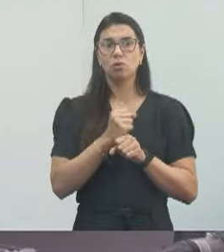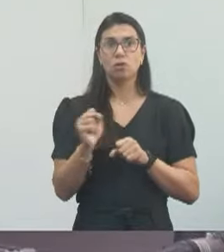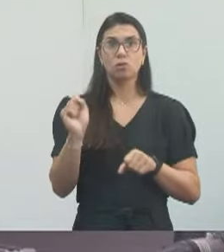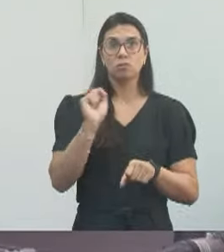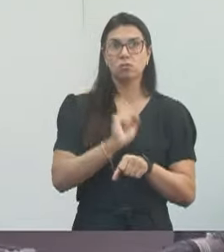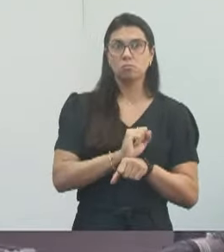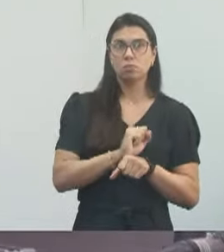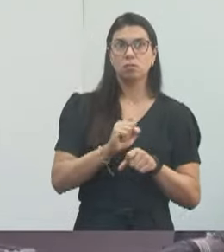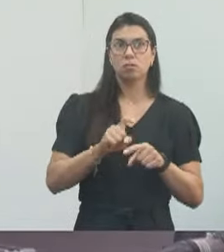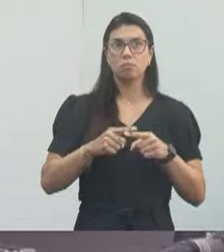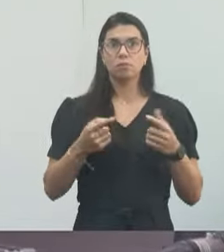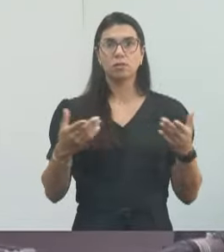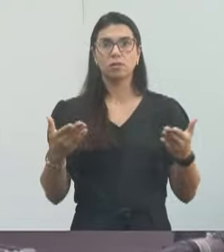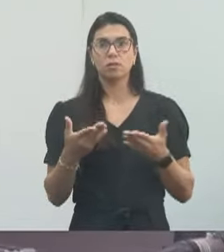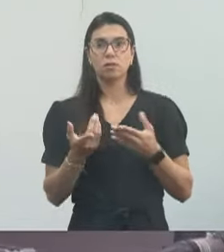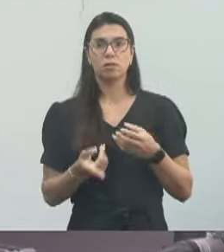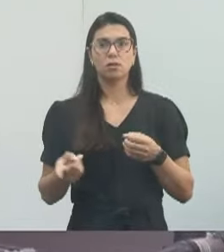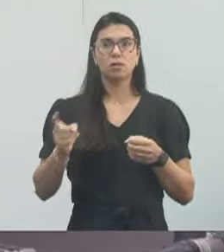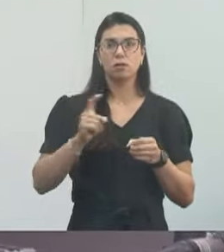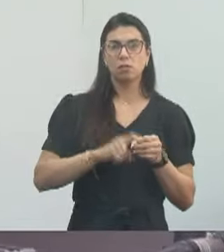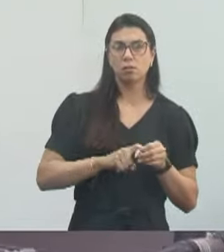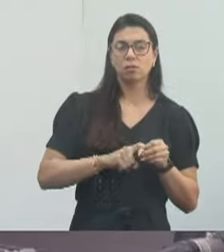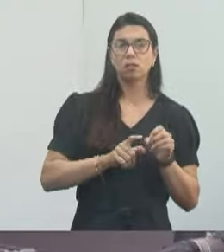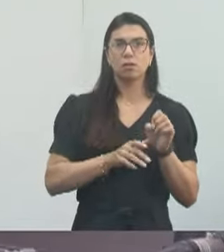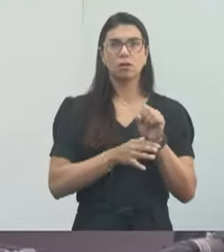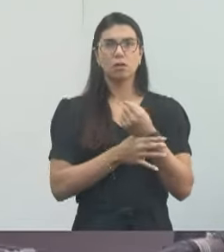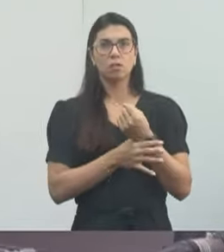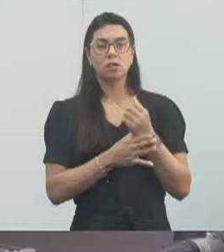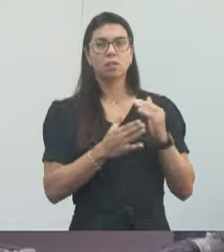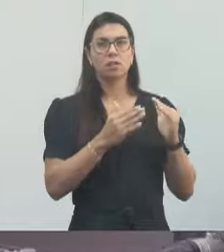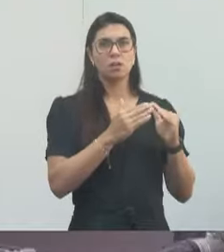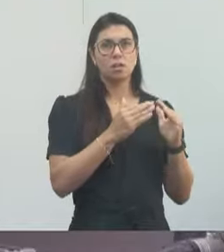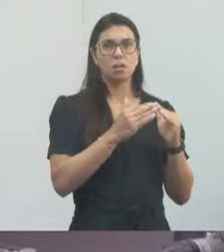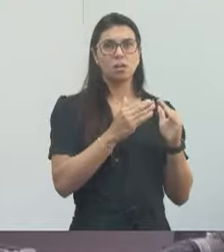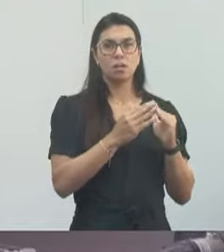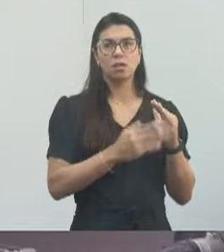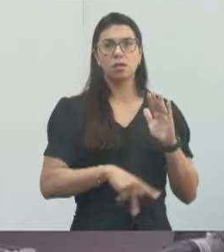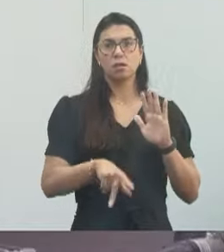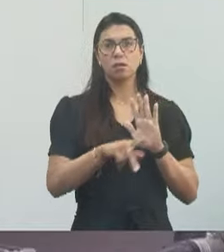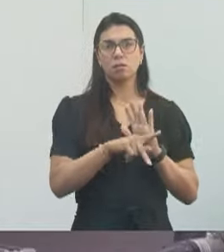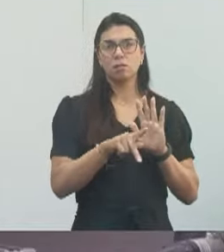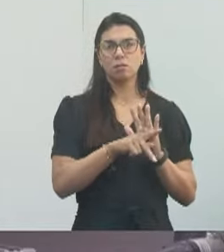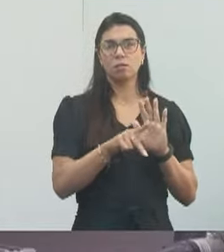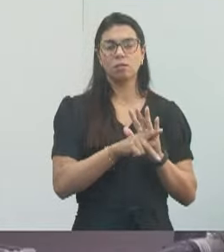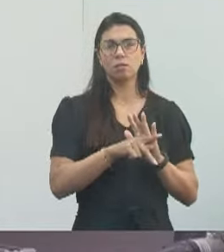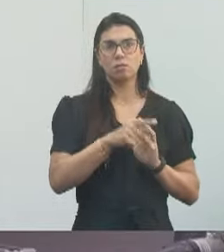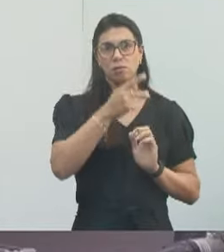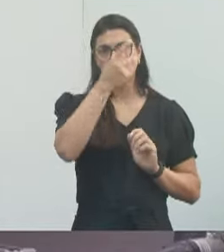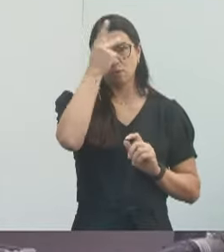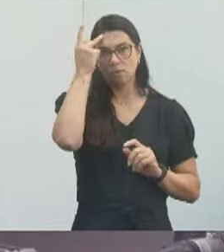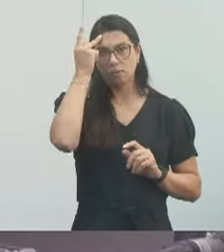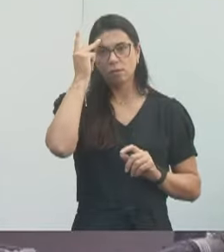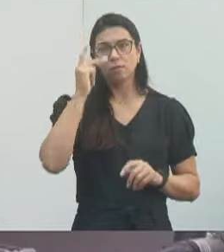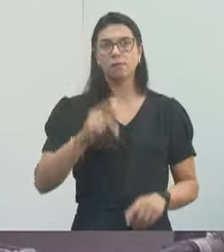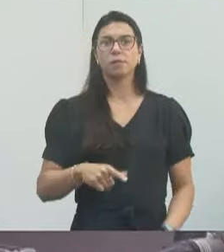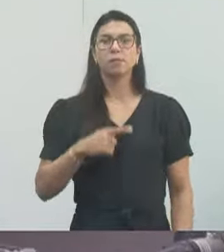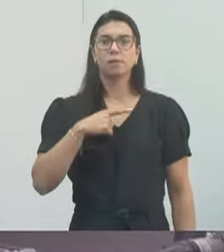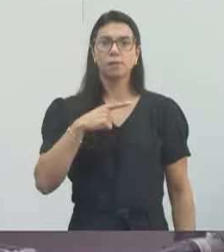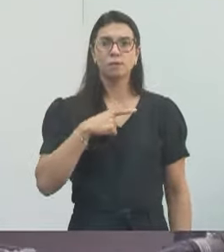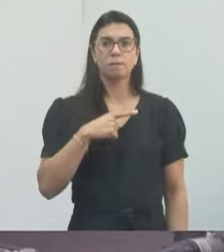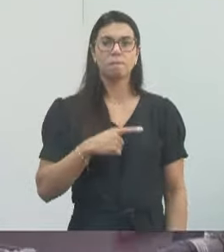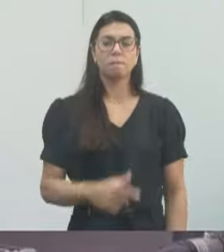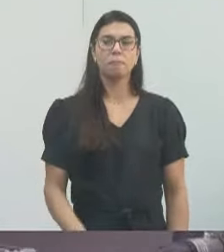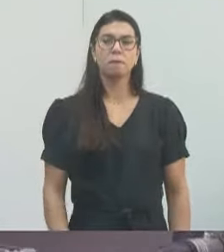federal e agora voltou pra gente garantir moradia digna e qualidade de vida para as pessoas muito obrigado se